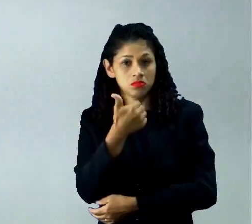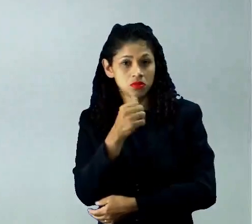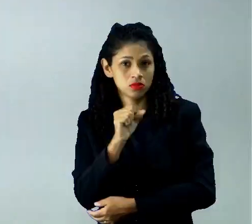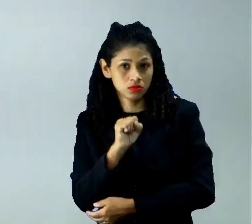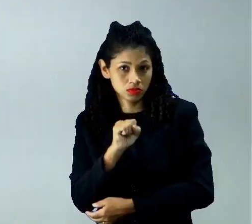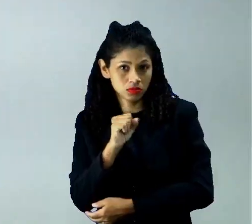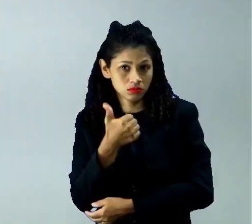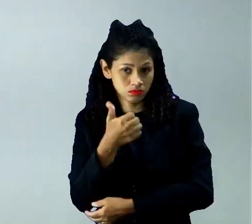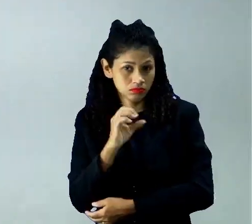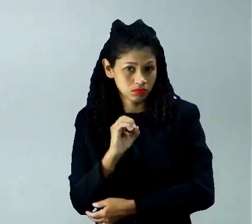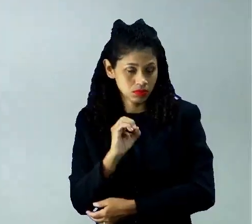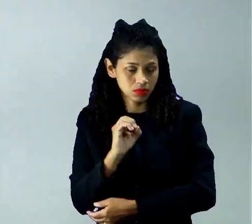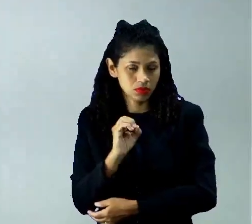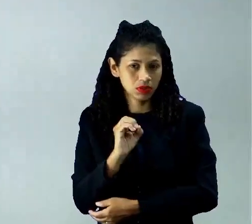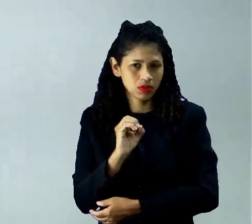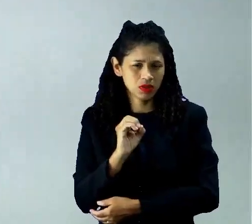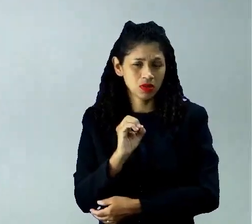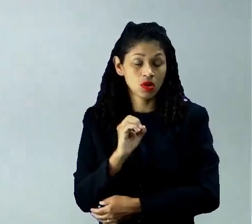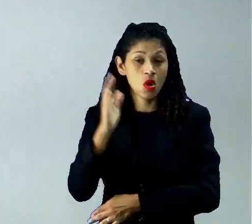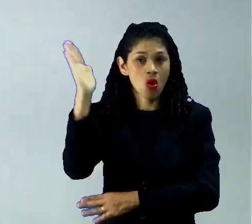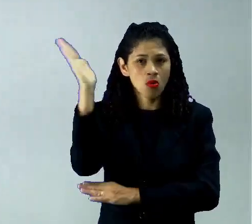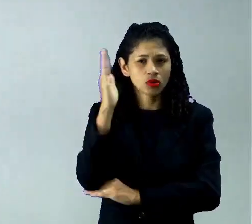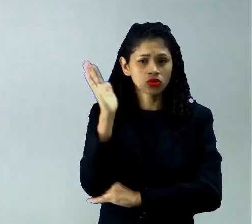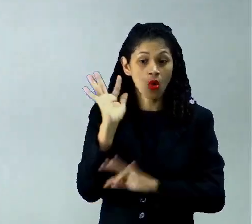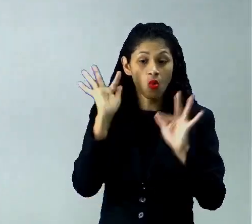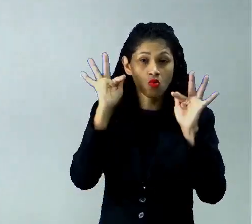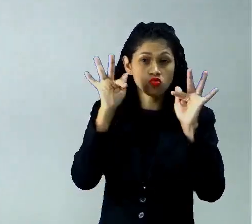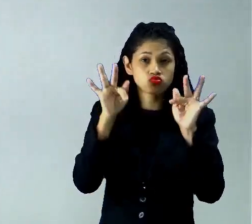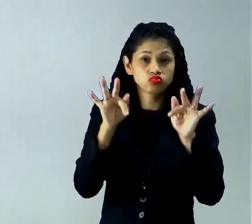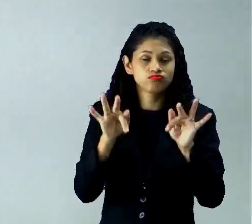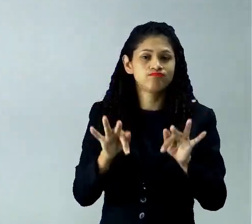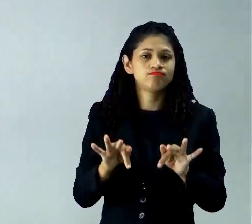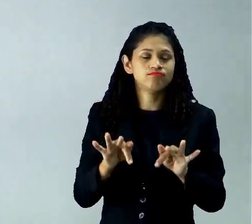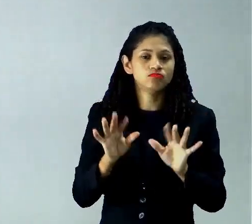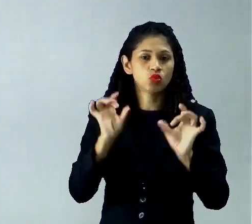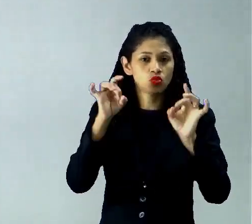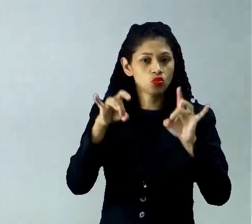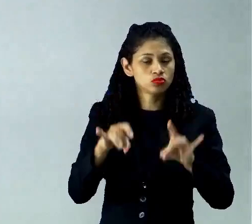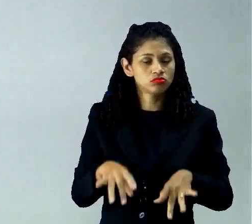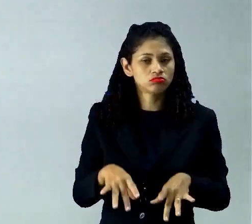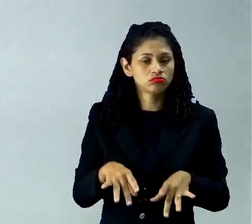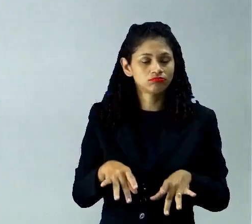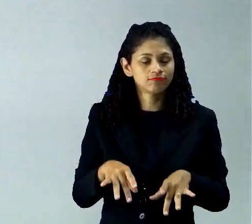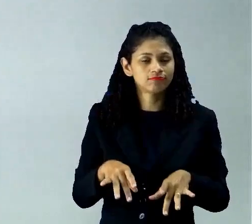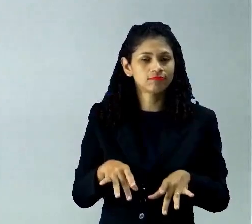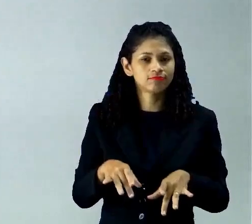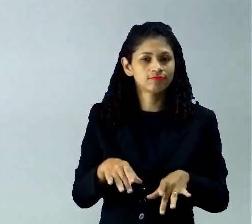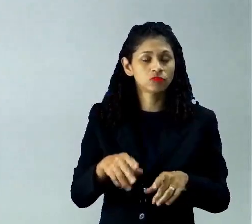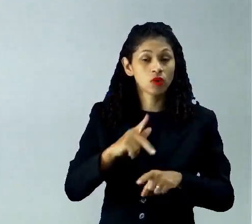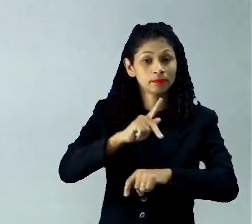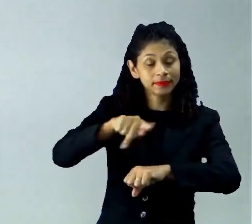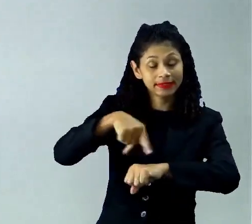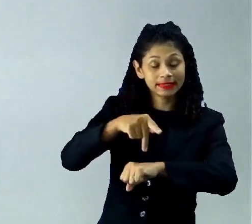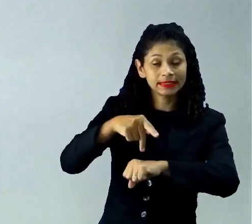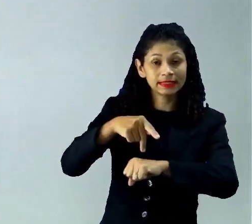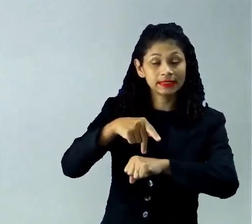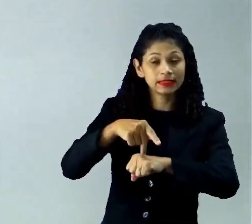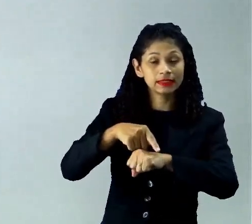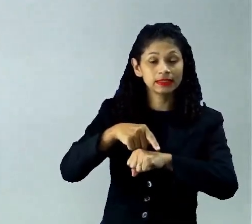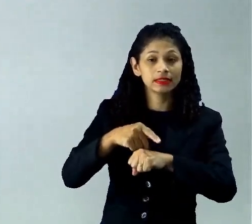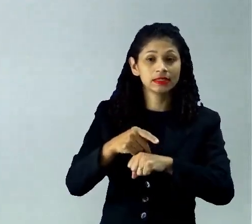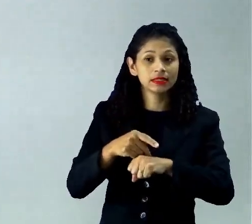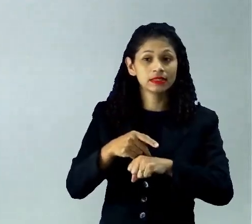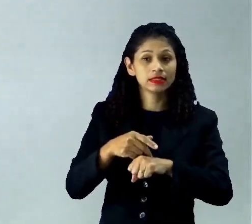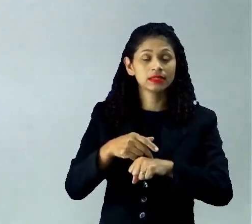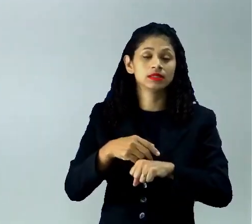importante dizer, né, que o Brasil é o último país aí a abolir a escravidão. E quando foi abolida, já